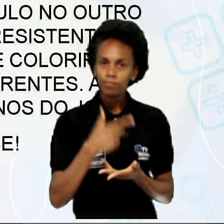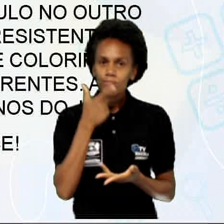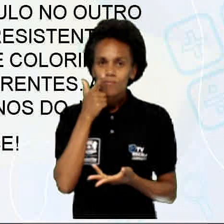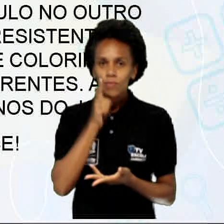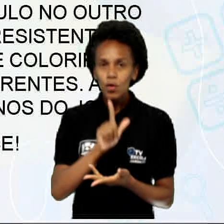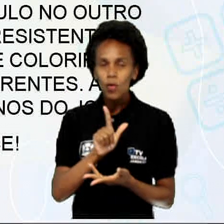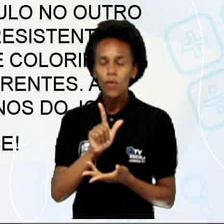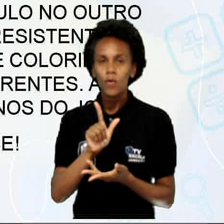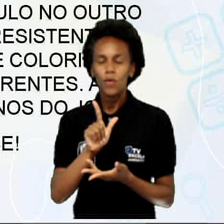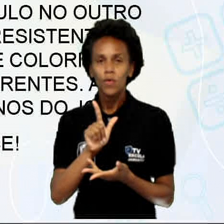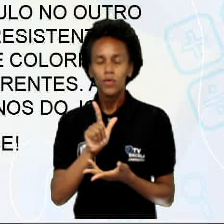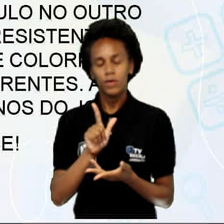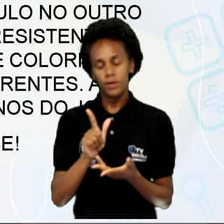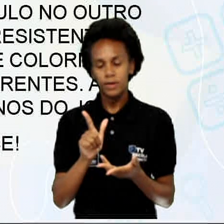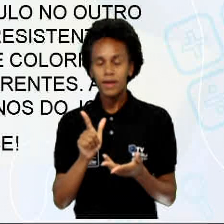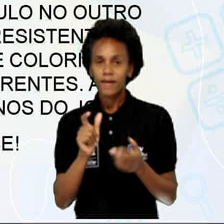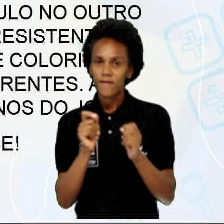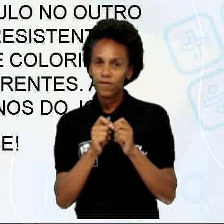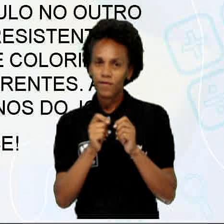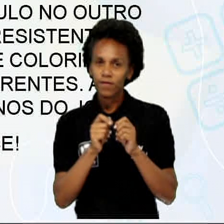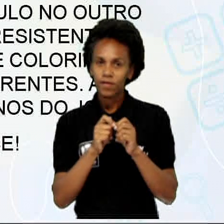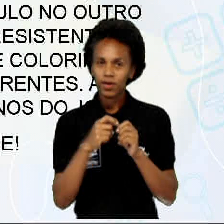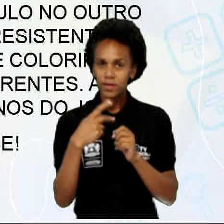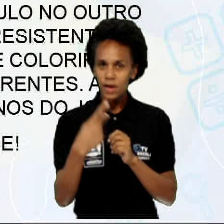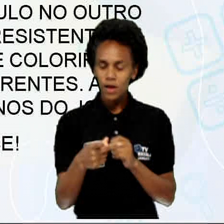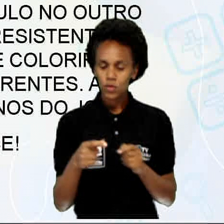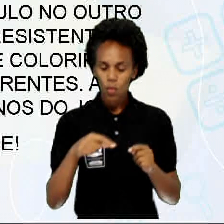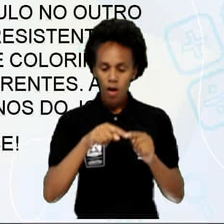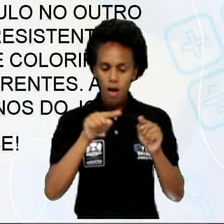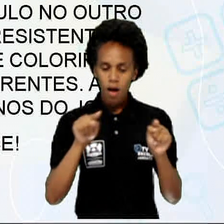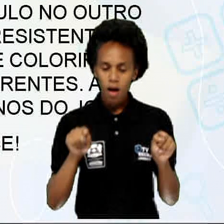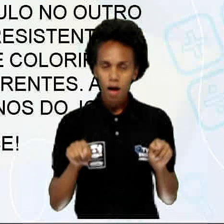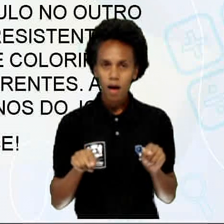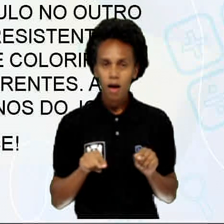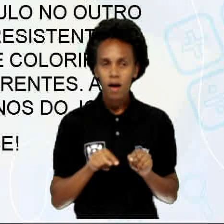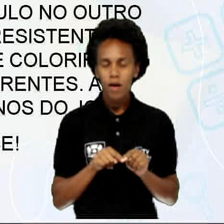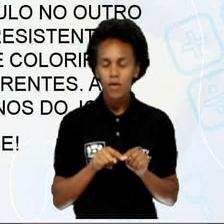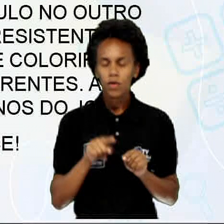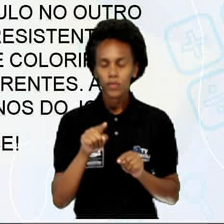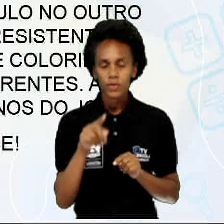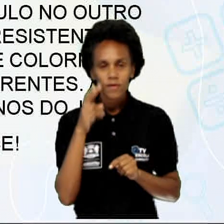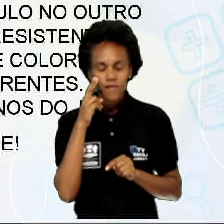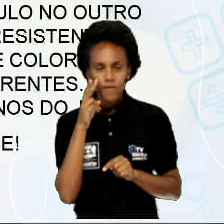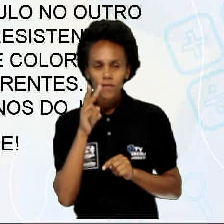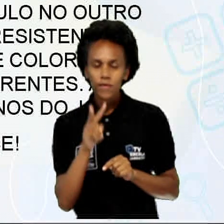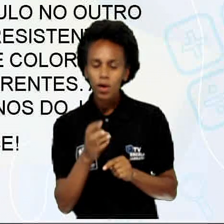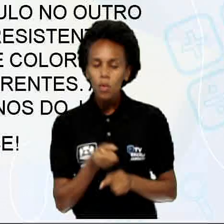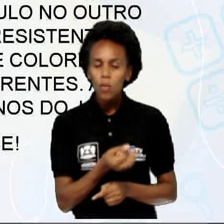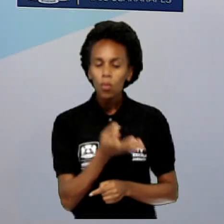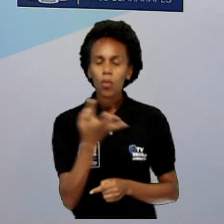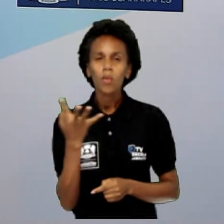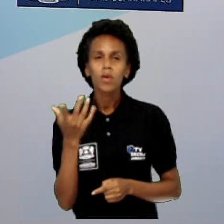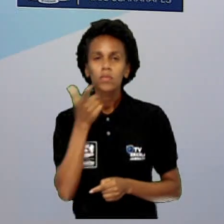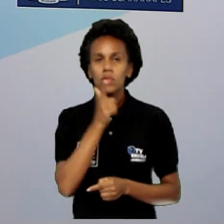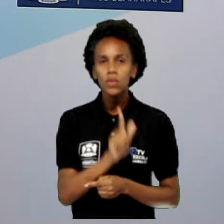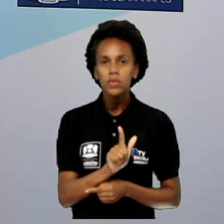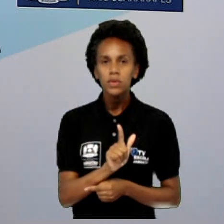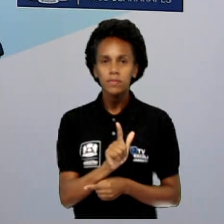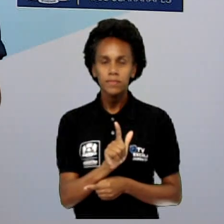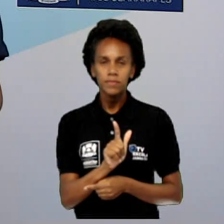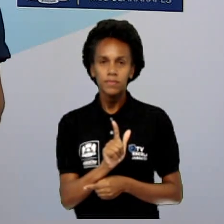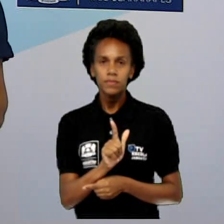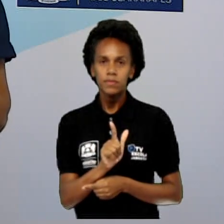confeccionar as tuas argolas, você vai ver aí a quantidade, quantas você vai conseguir confeccionar, tá certo? Você